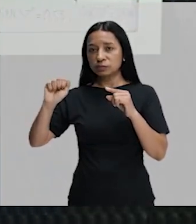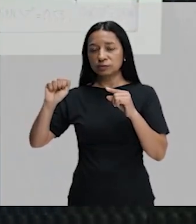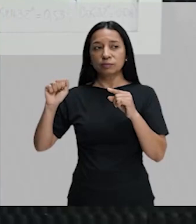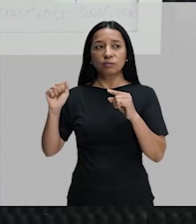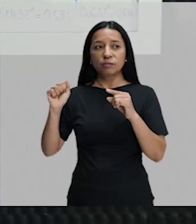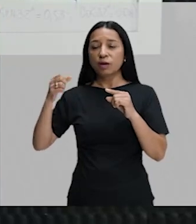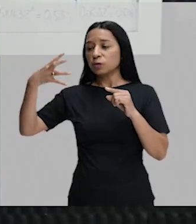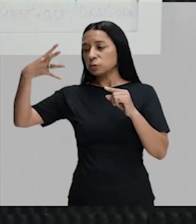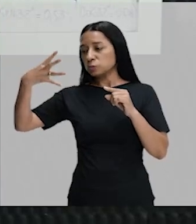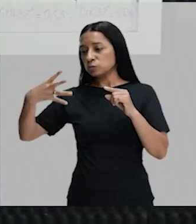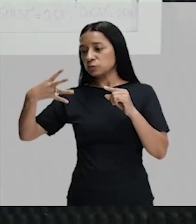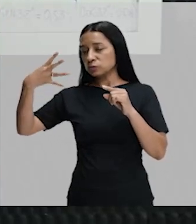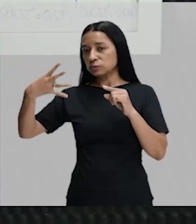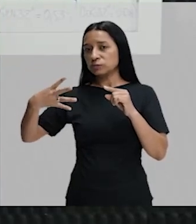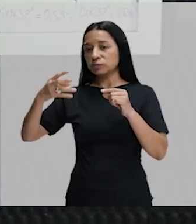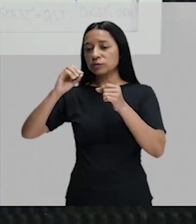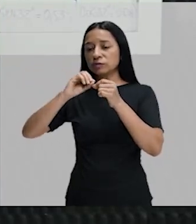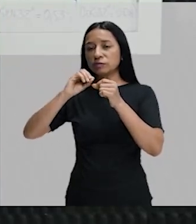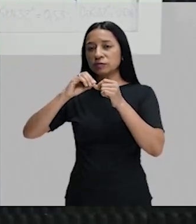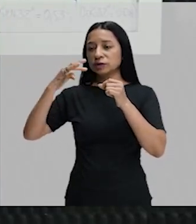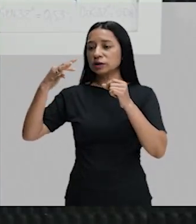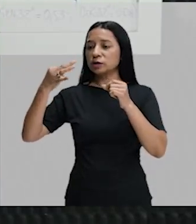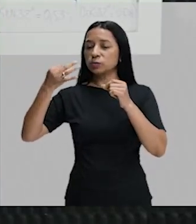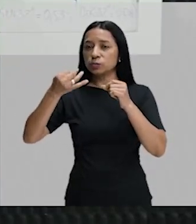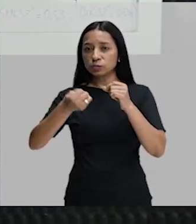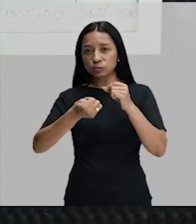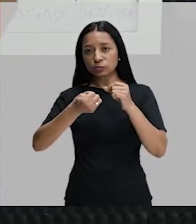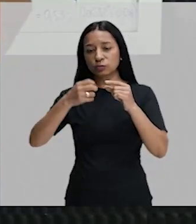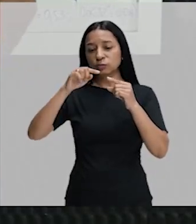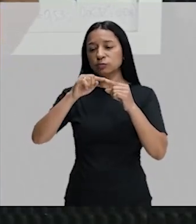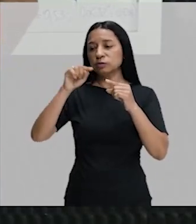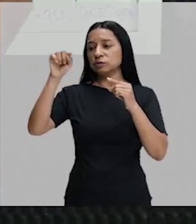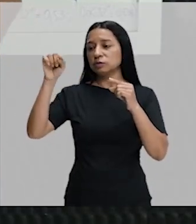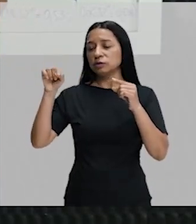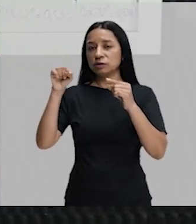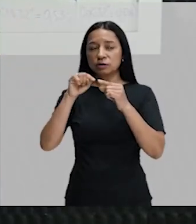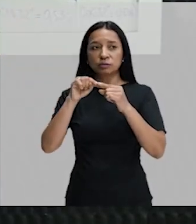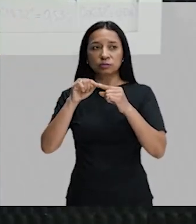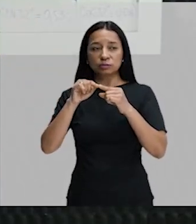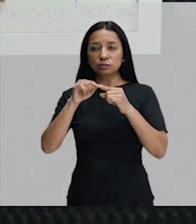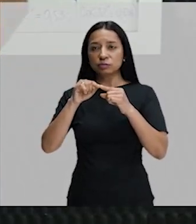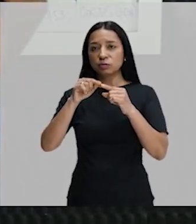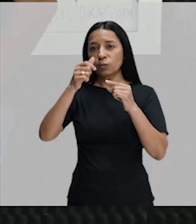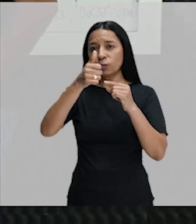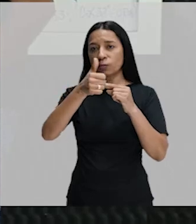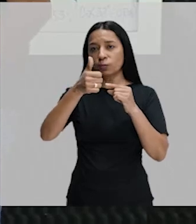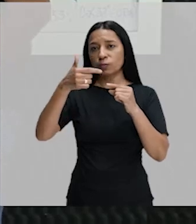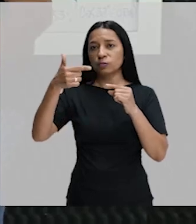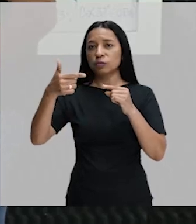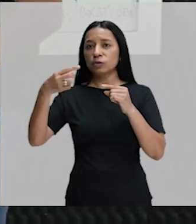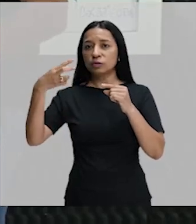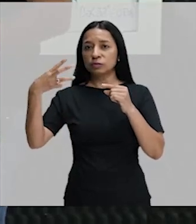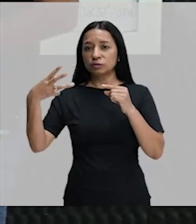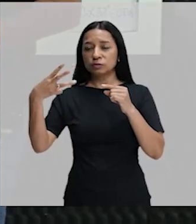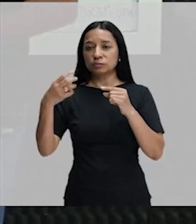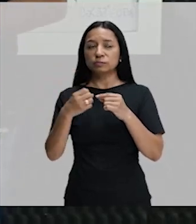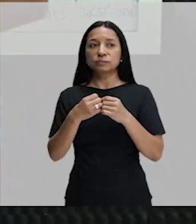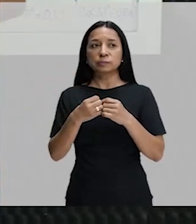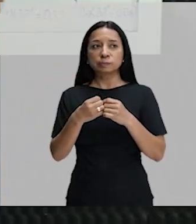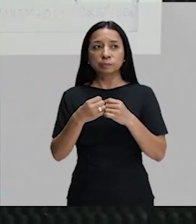adjacente. Vou fazer isso em todos os 3 triângulos aqui. No triângulo 1, no triângulo 2 e no triângulo